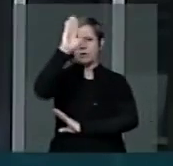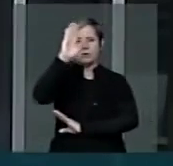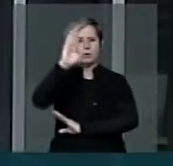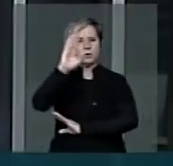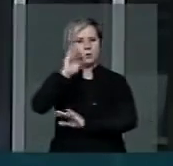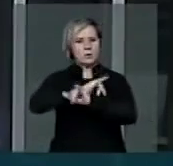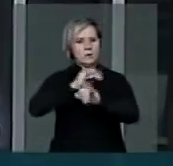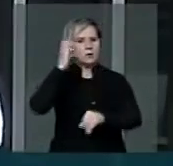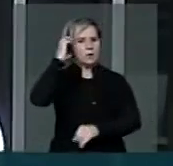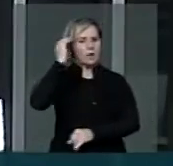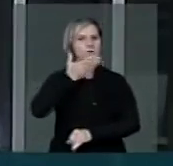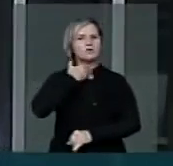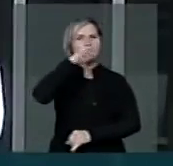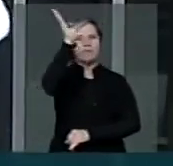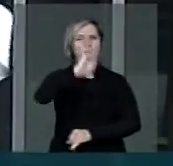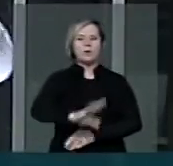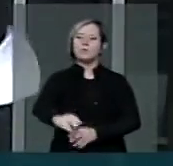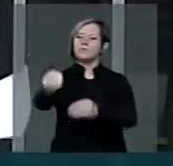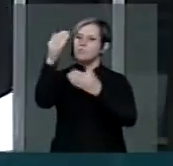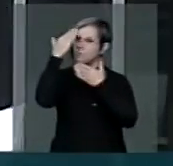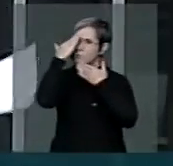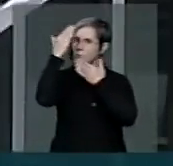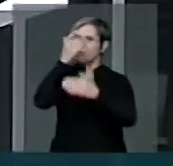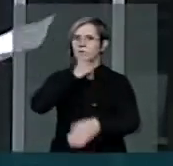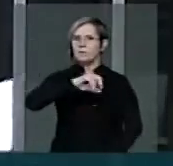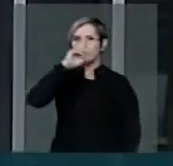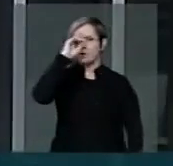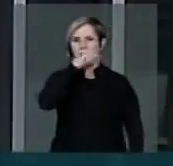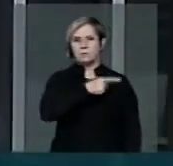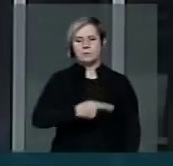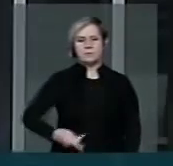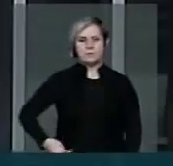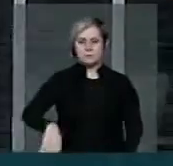que seja registrado também na Voz do Brasil. Muito obrigado, senhor presidente, muito obrigado, povo brasileiro.